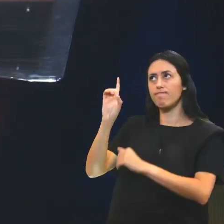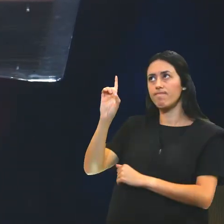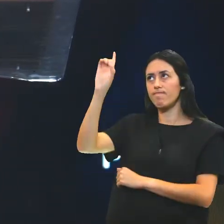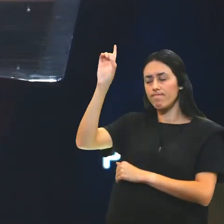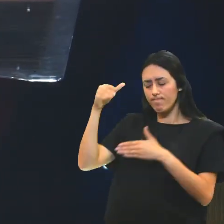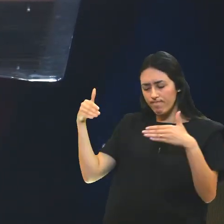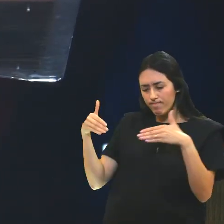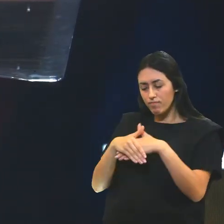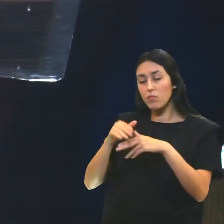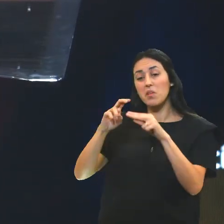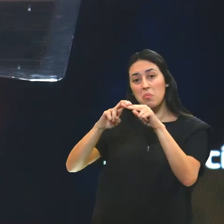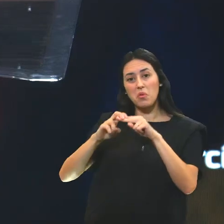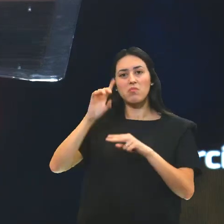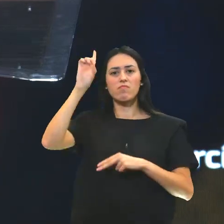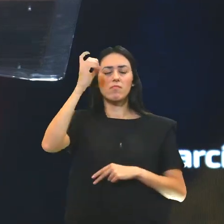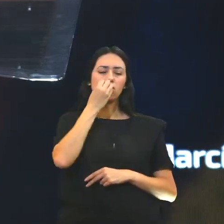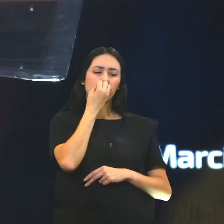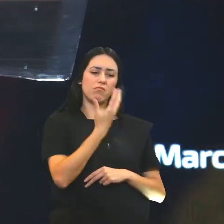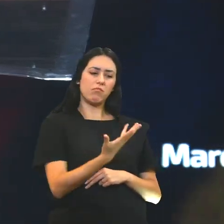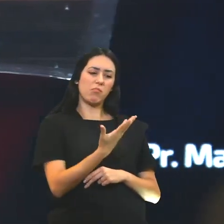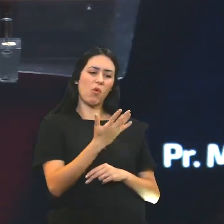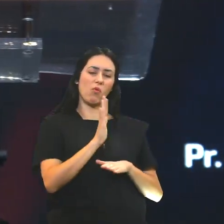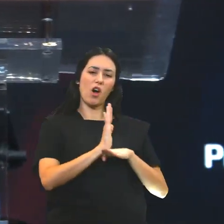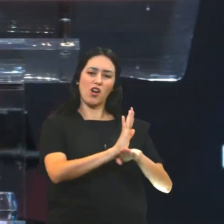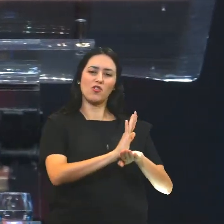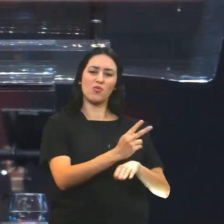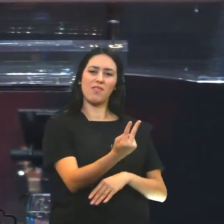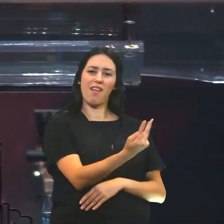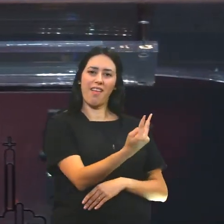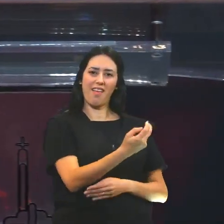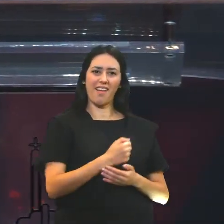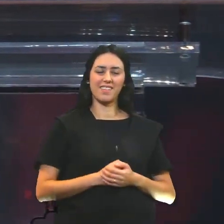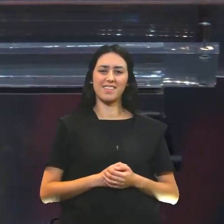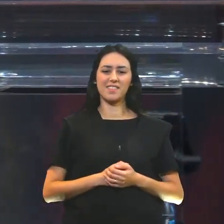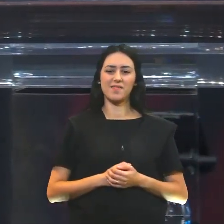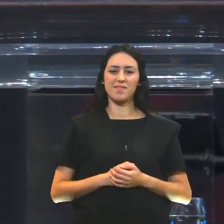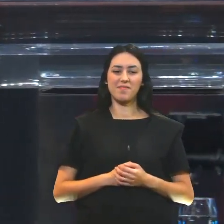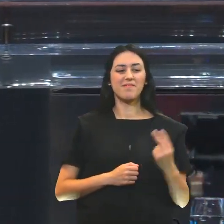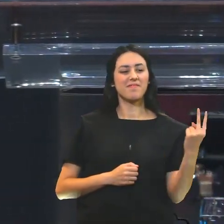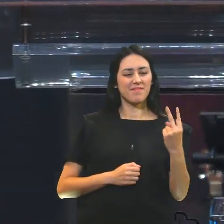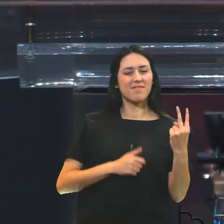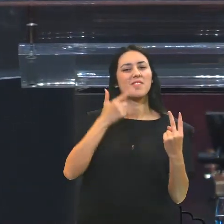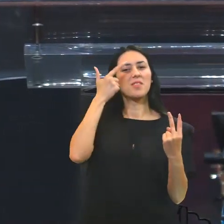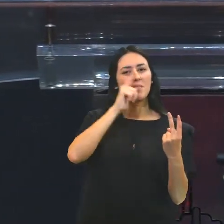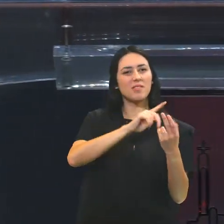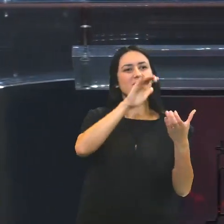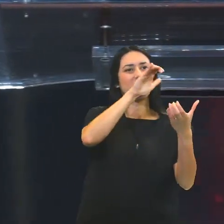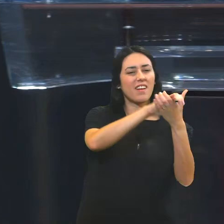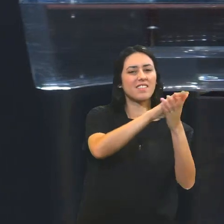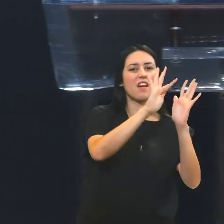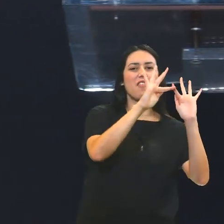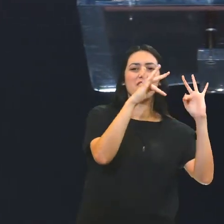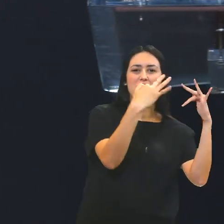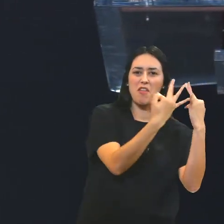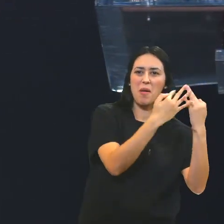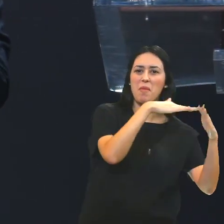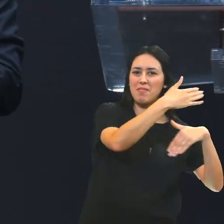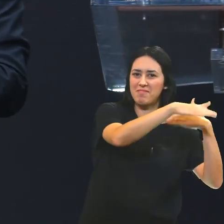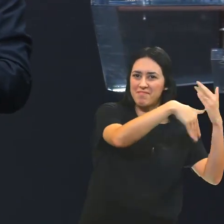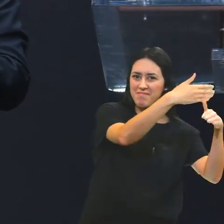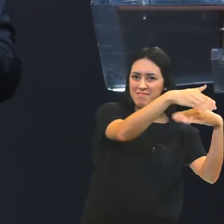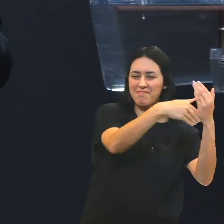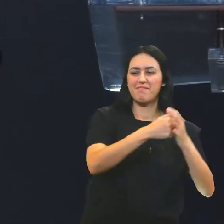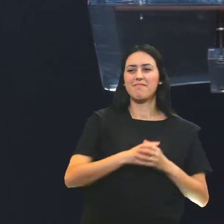foi bom para com elas, e fez com que elas tivessem as suas próprias famílias. Quando a gente teme a